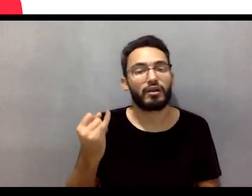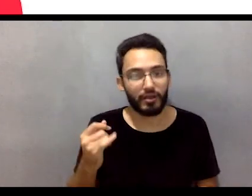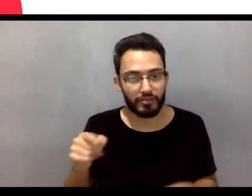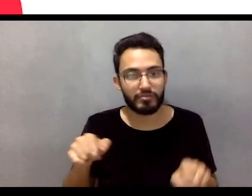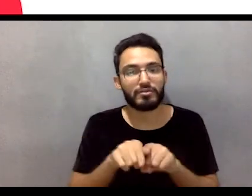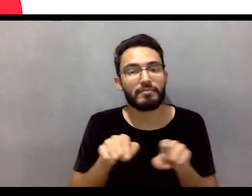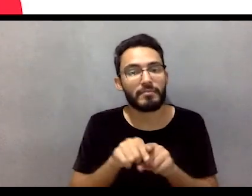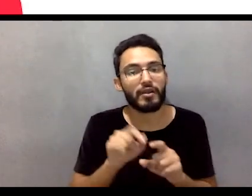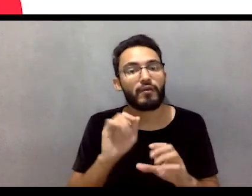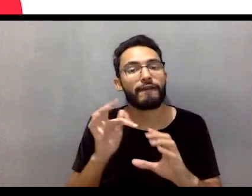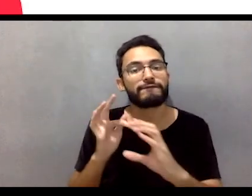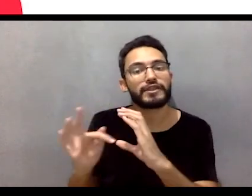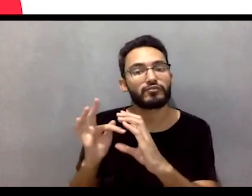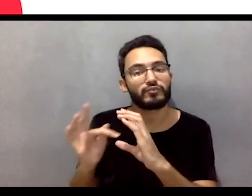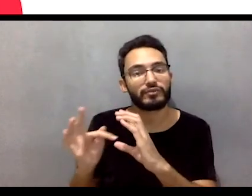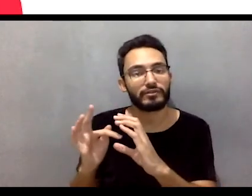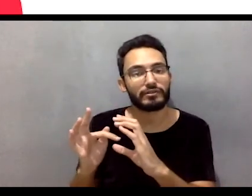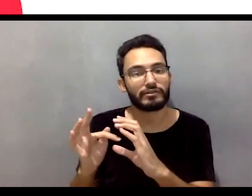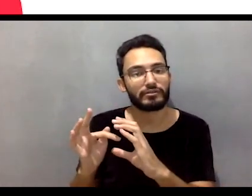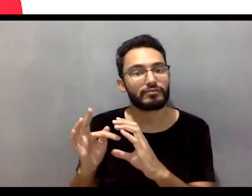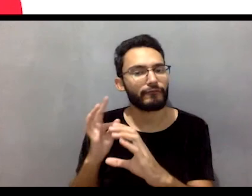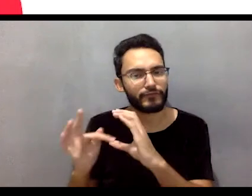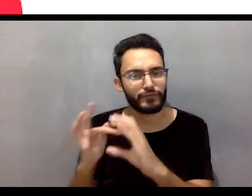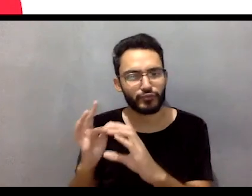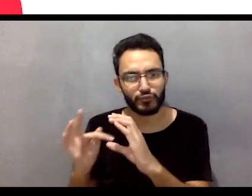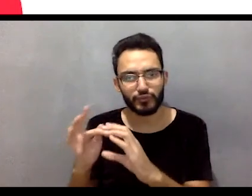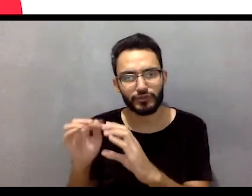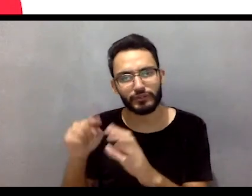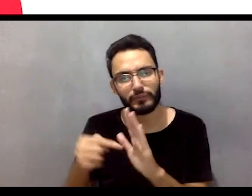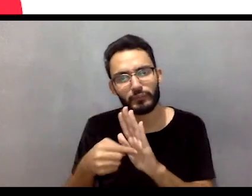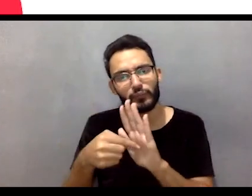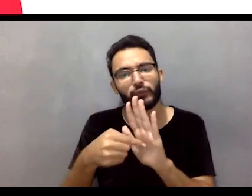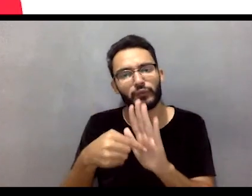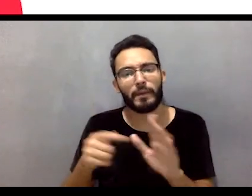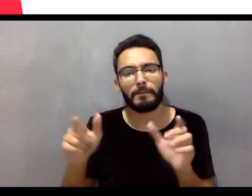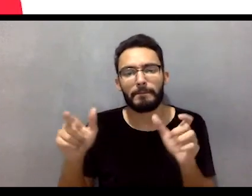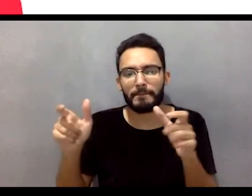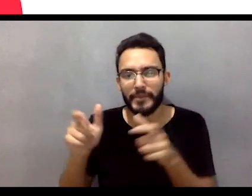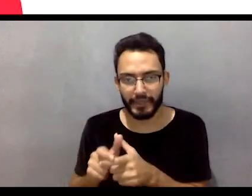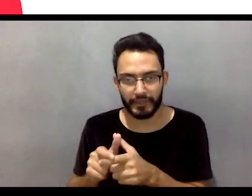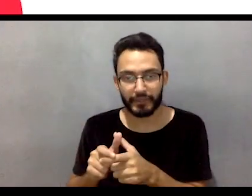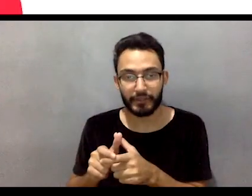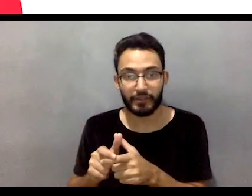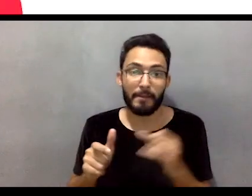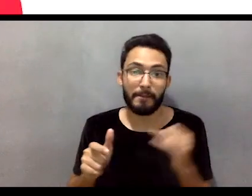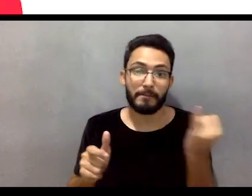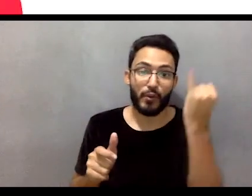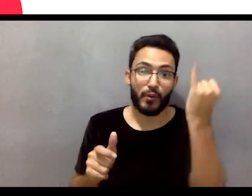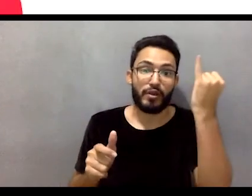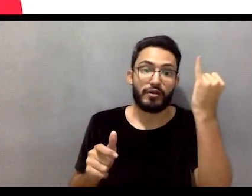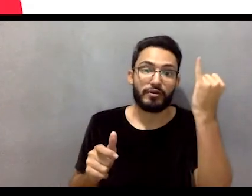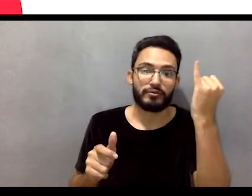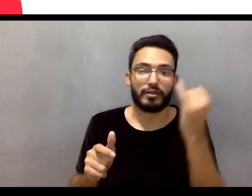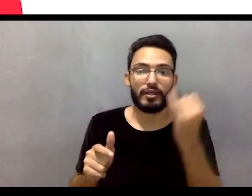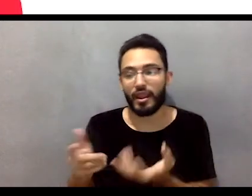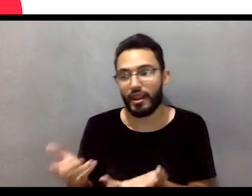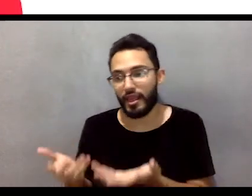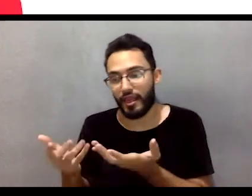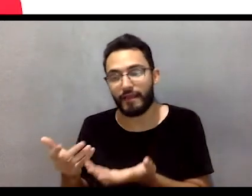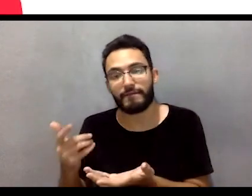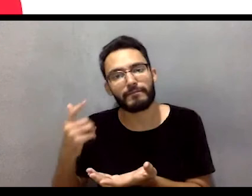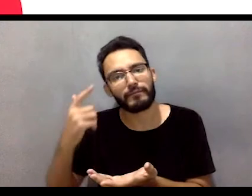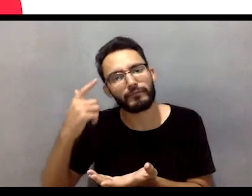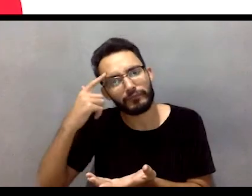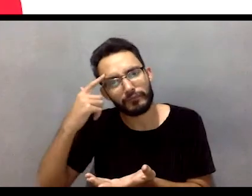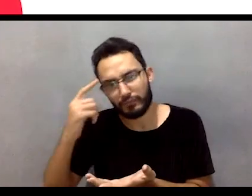os quick wins. Então, eu tenho aquele que é pequenininho e tem a sua importância. Então, ele leva em consideração